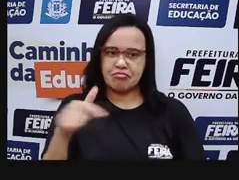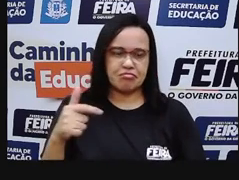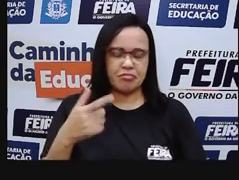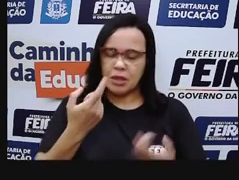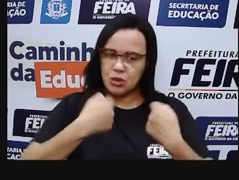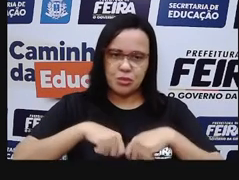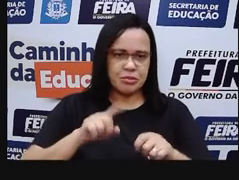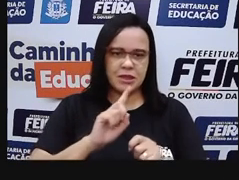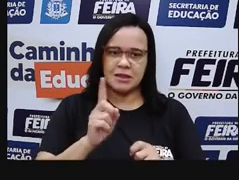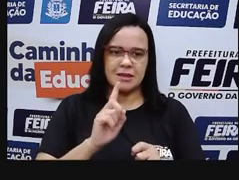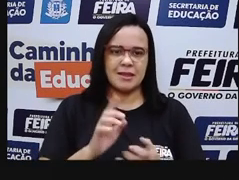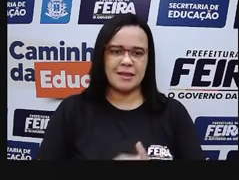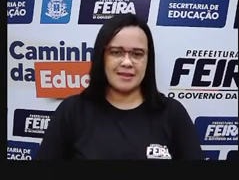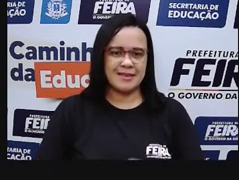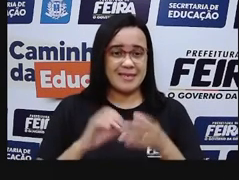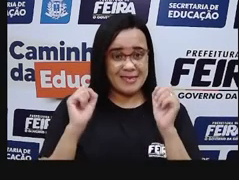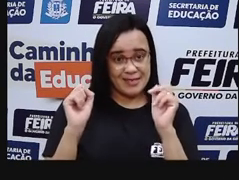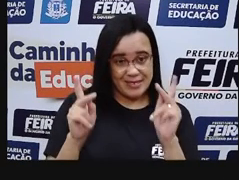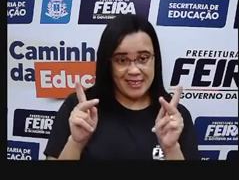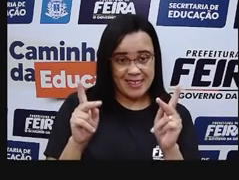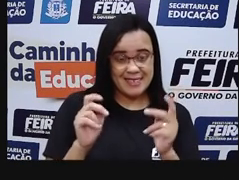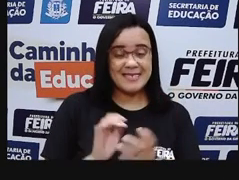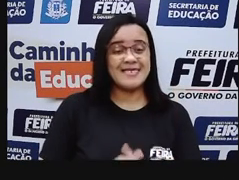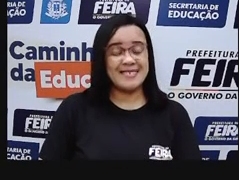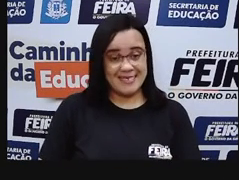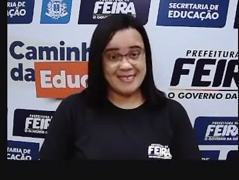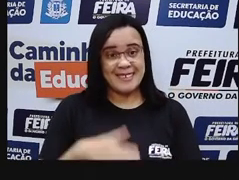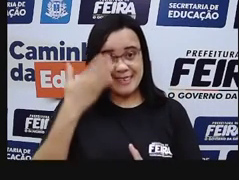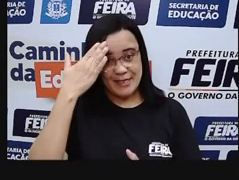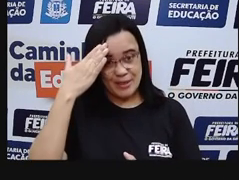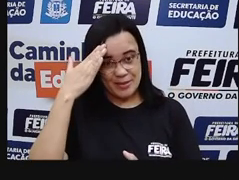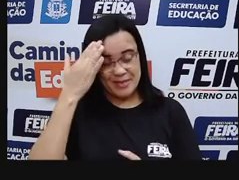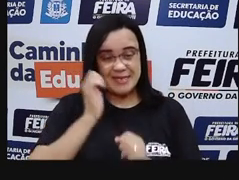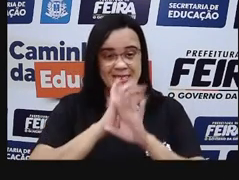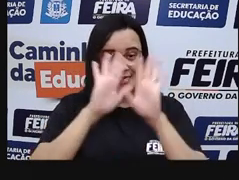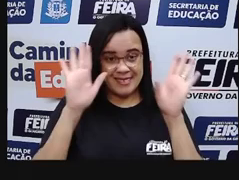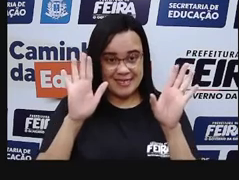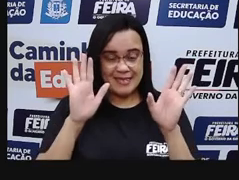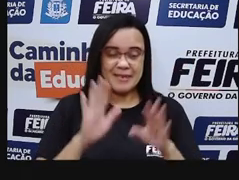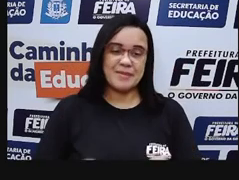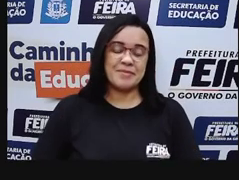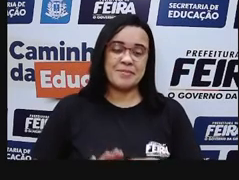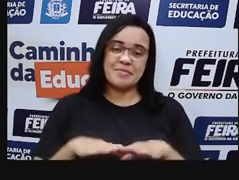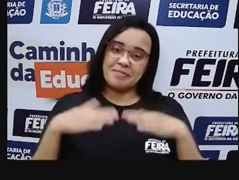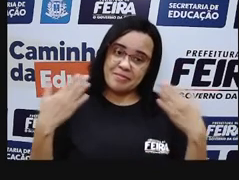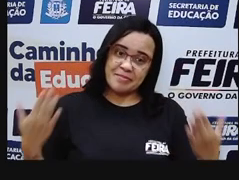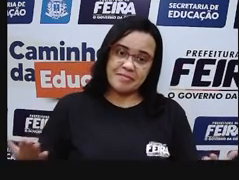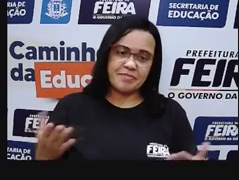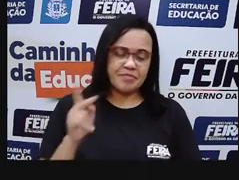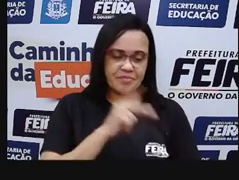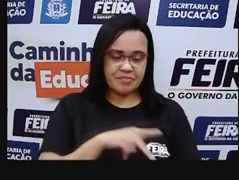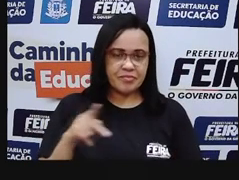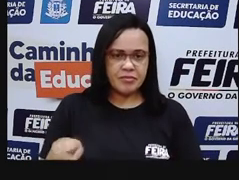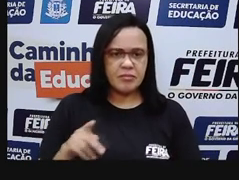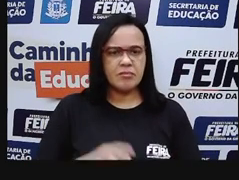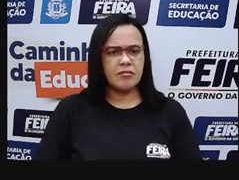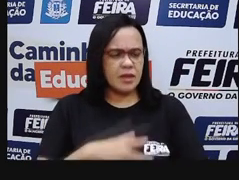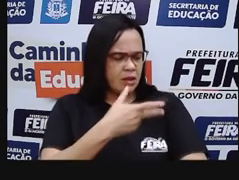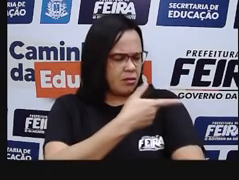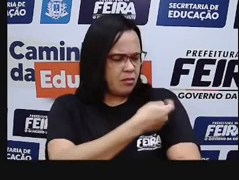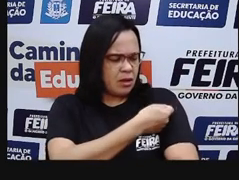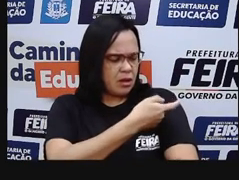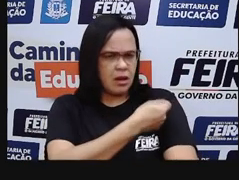dessa vacina não deu para entender Até aqui bom então pronto mas aí quais são os tipos de